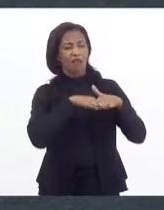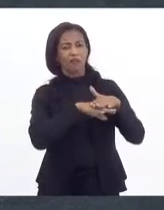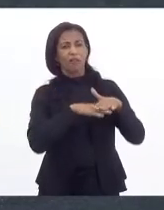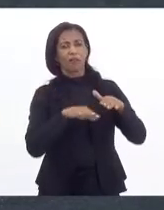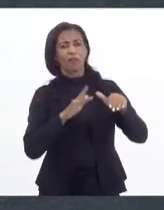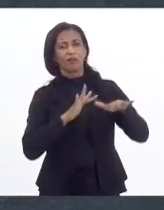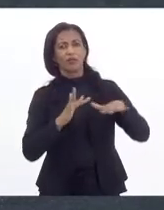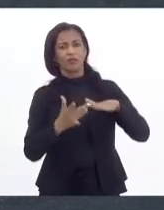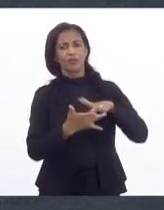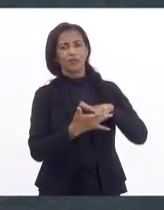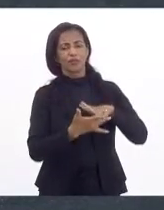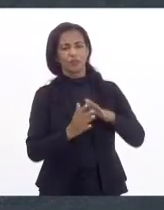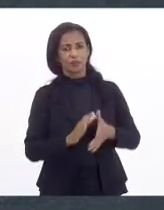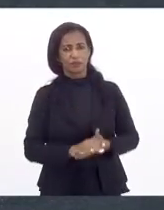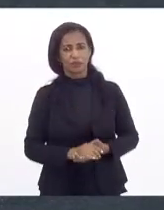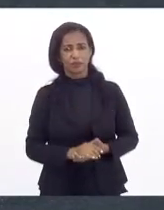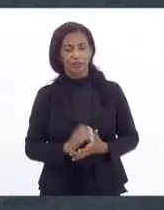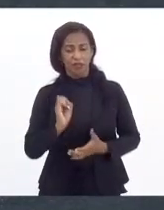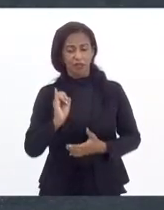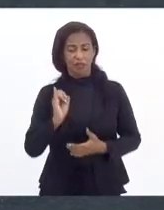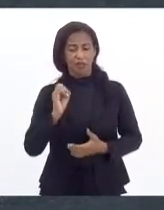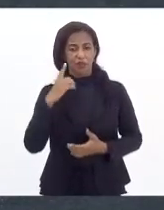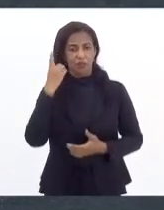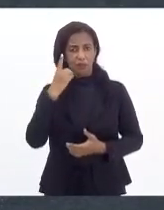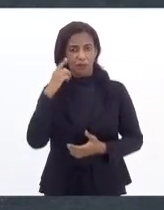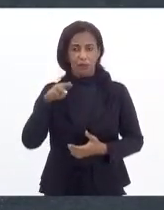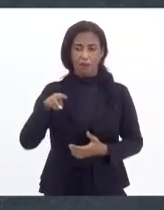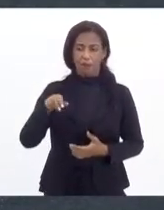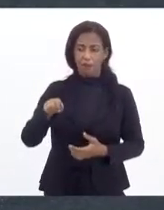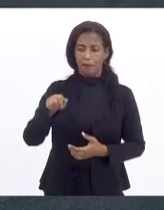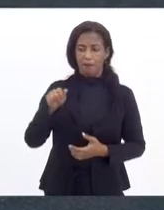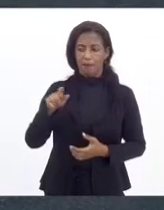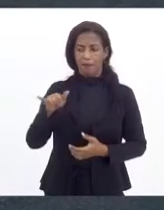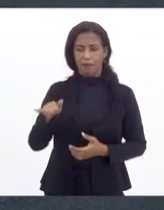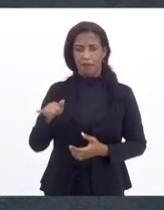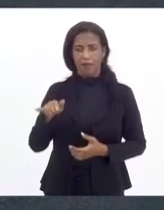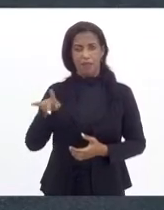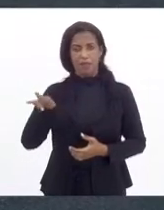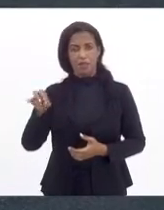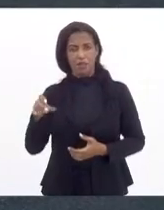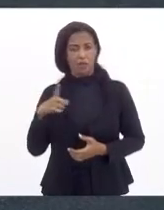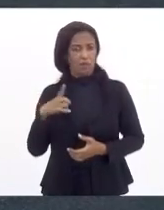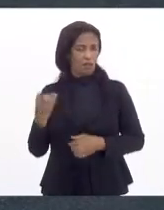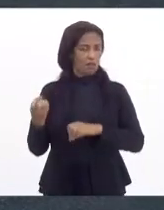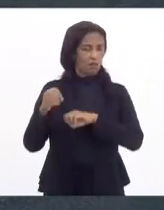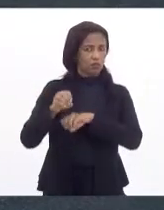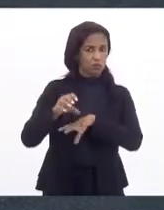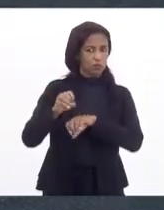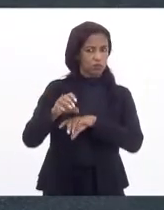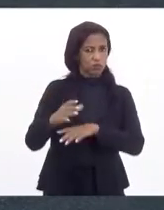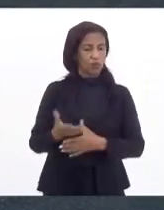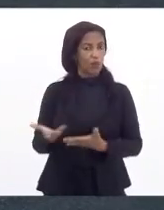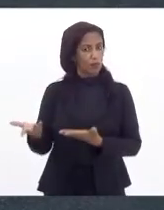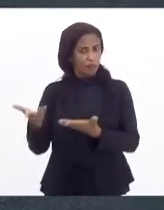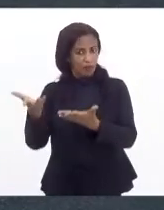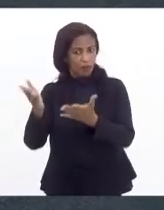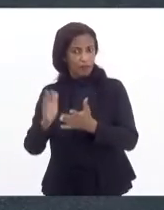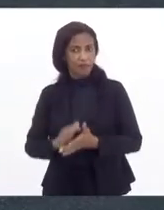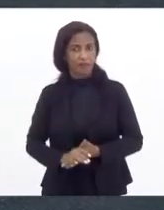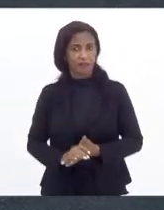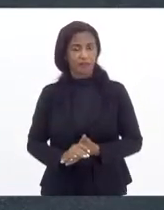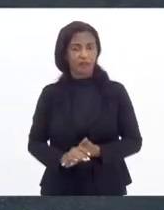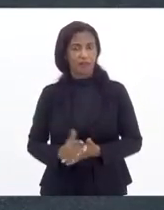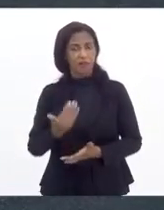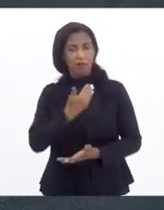digitais. Se o deputado Max Lemos quer fazer algum disciplinamento, o faça na